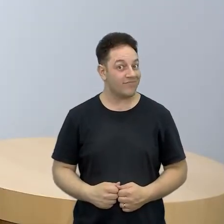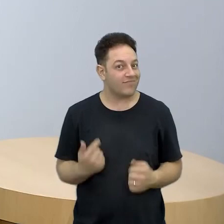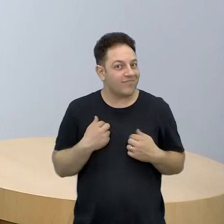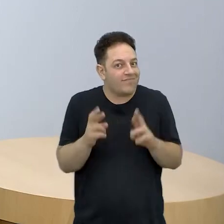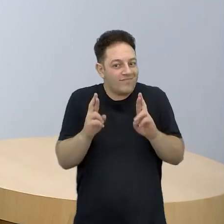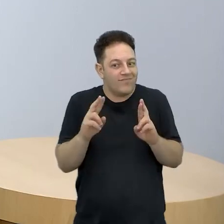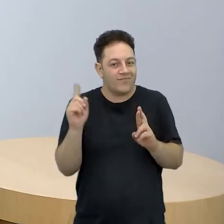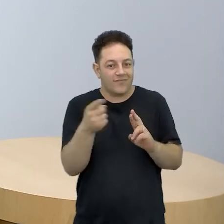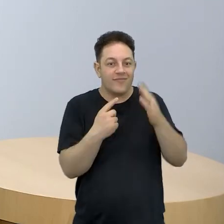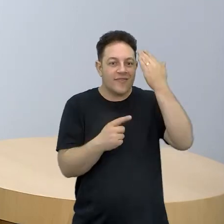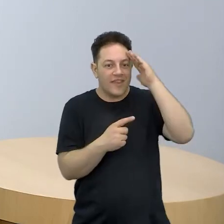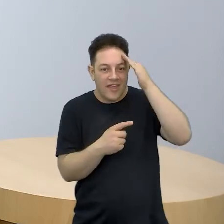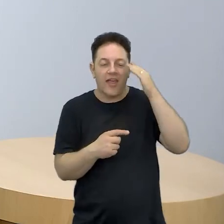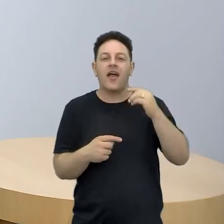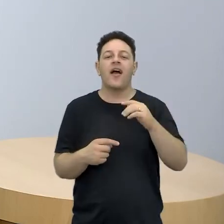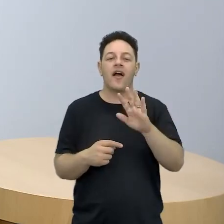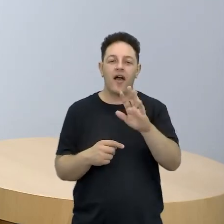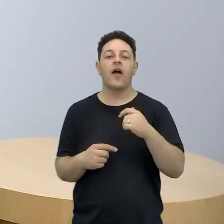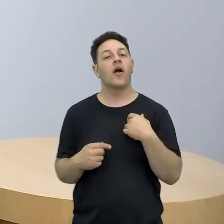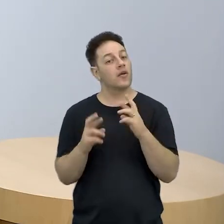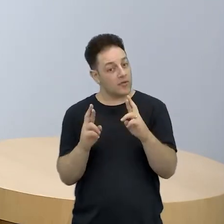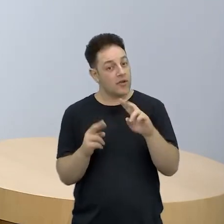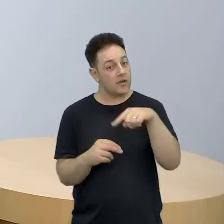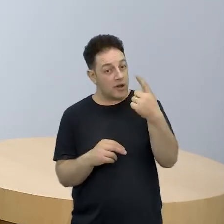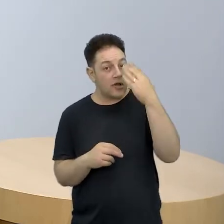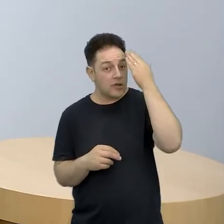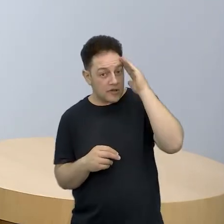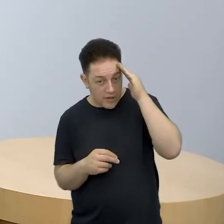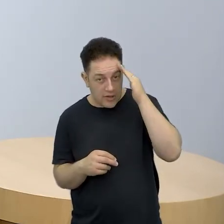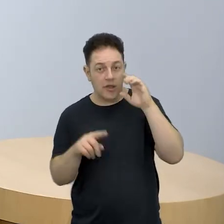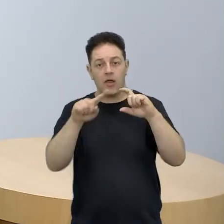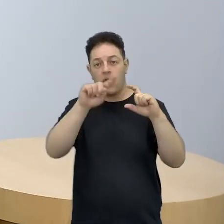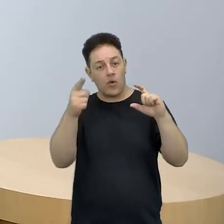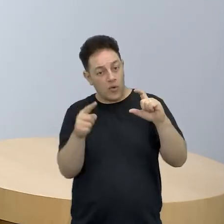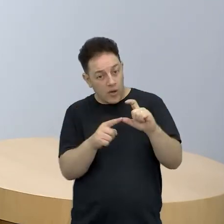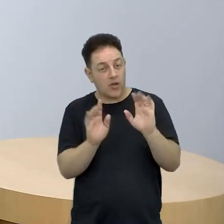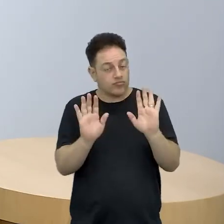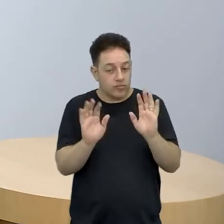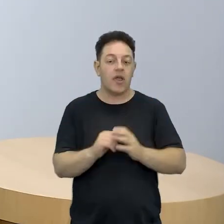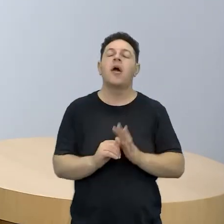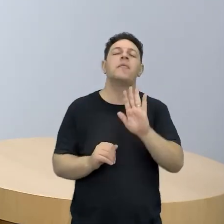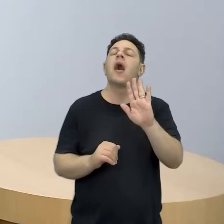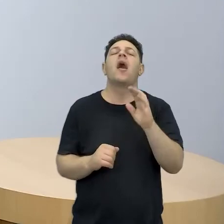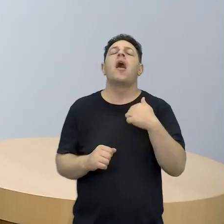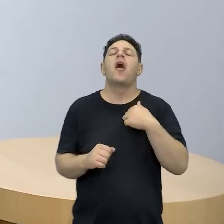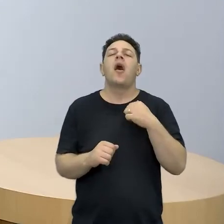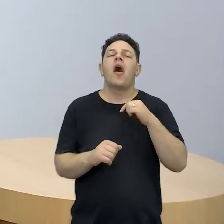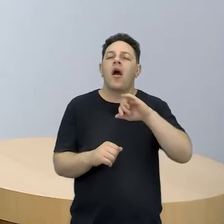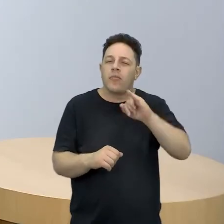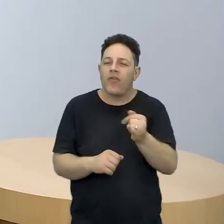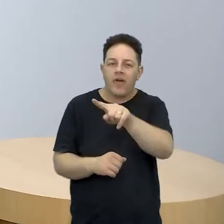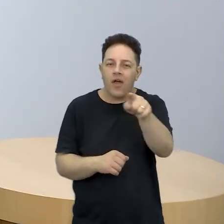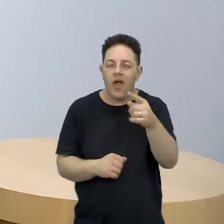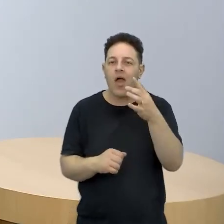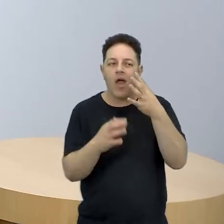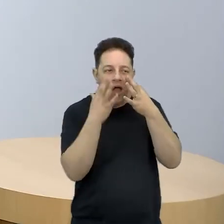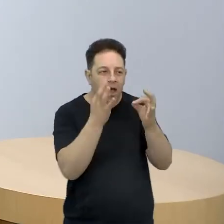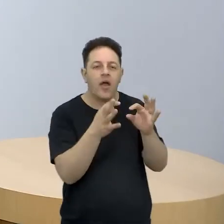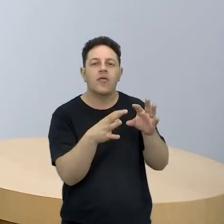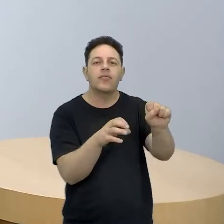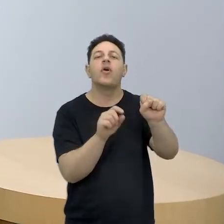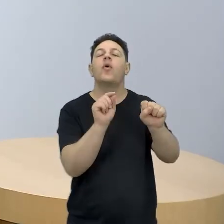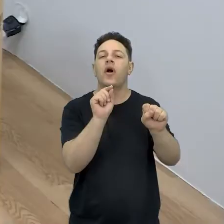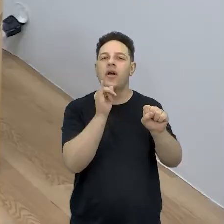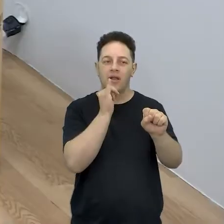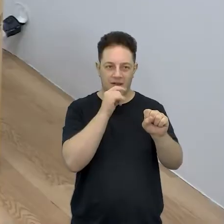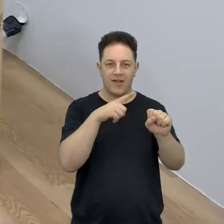tenham entendido, acho que eu estou aqui na câmera 2, eu espero que vocês tenham entendido esse circuito. Então, o que eu quero chamar a atenção, para que serve esse cabeamento, que a